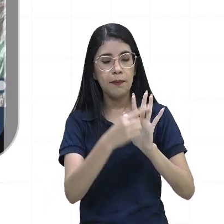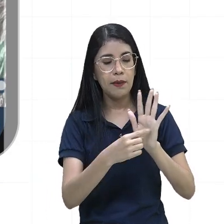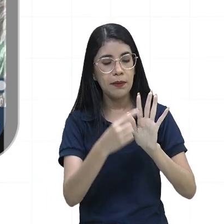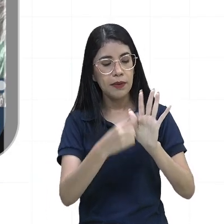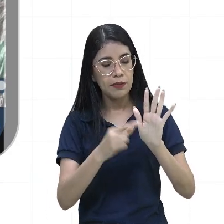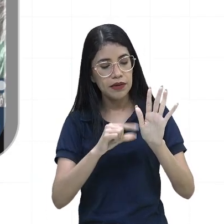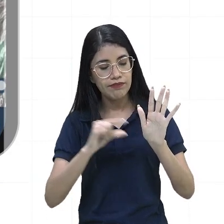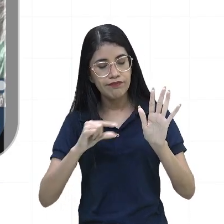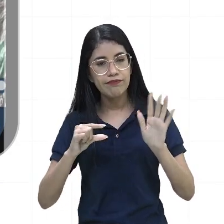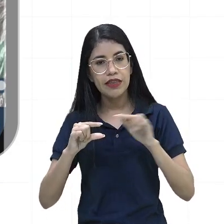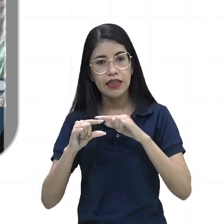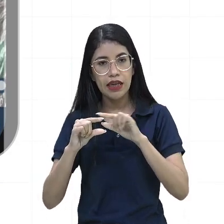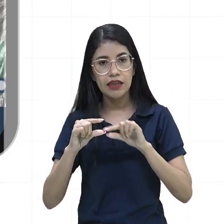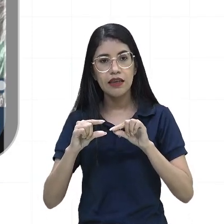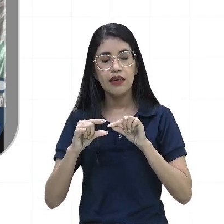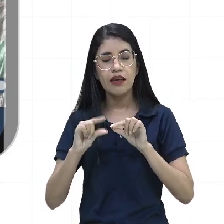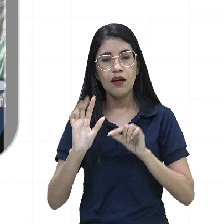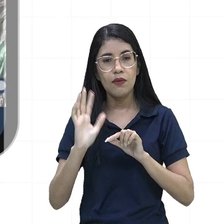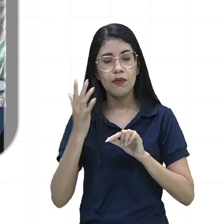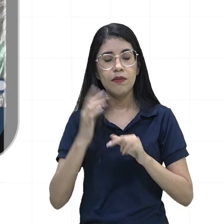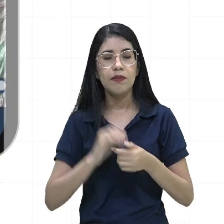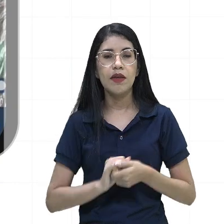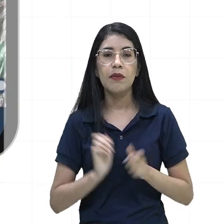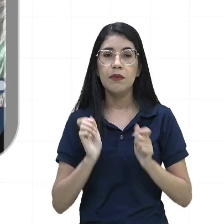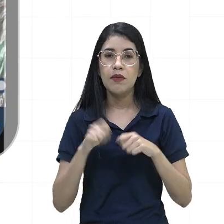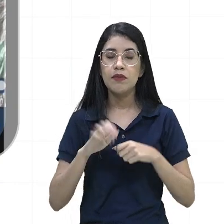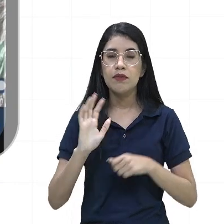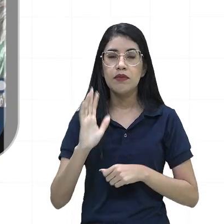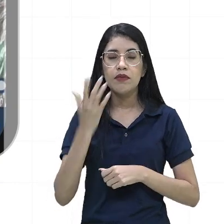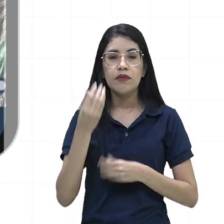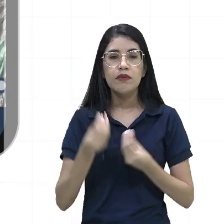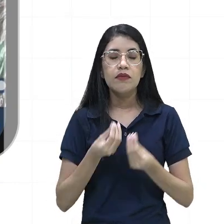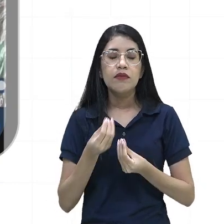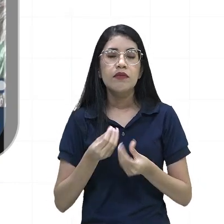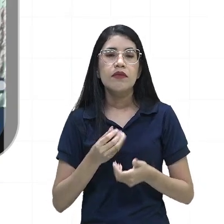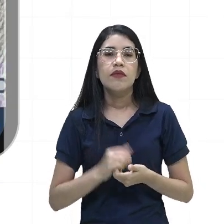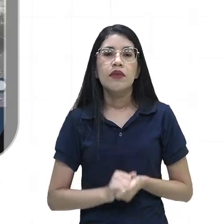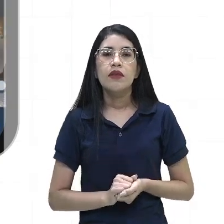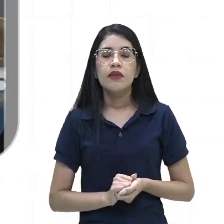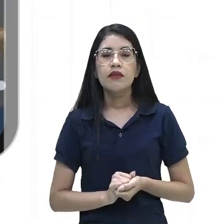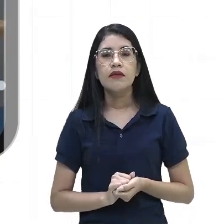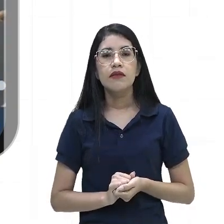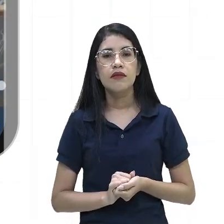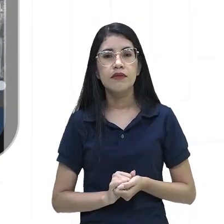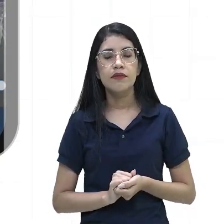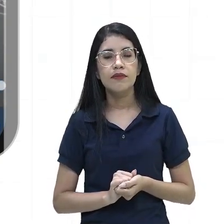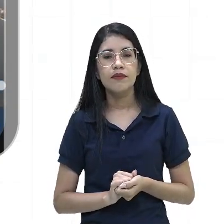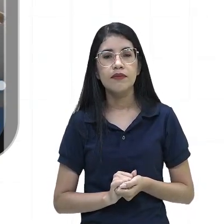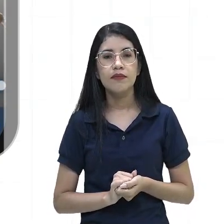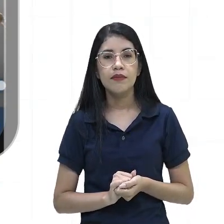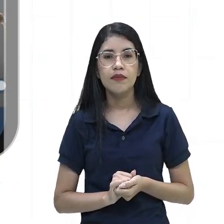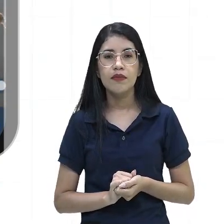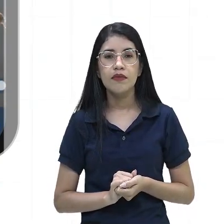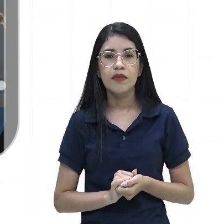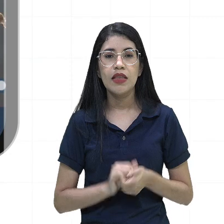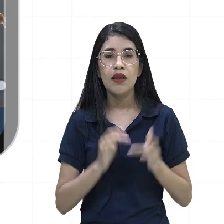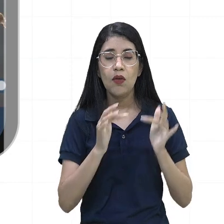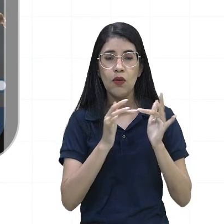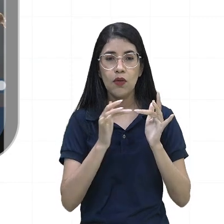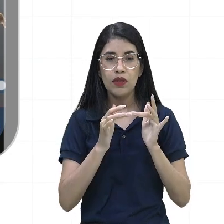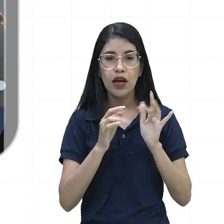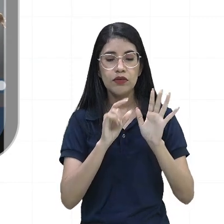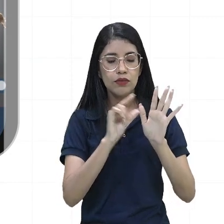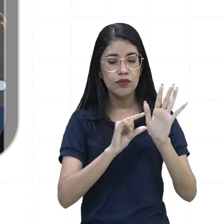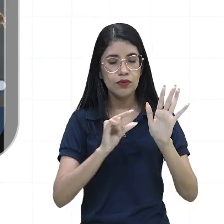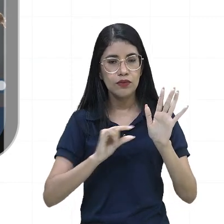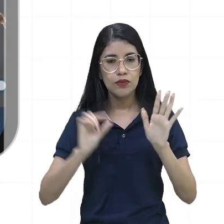terminações nervosas para que então o processo ele vai ocorrer entre os neurônios, como